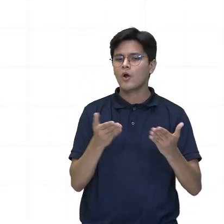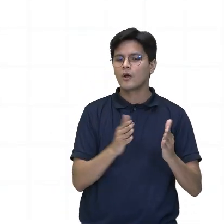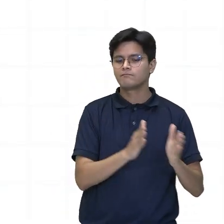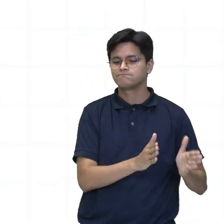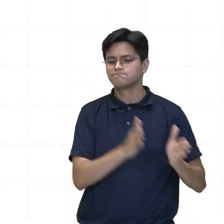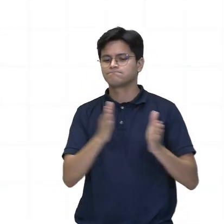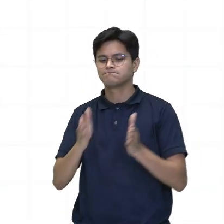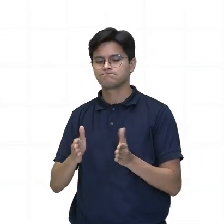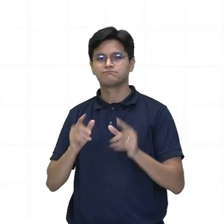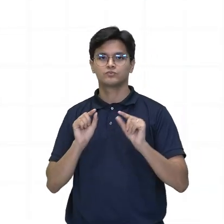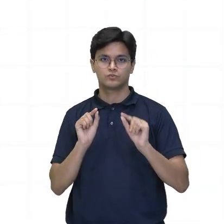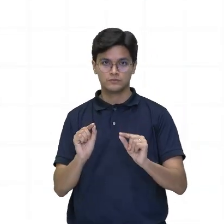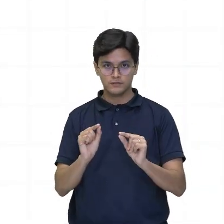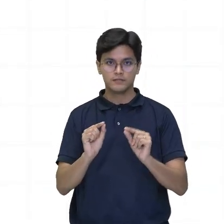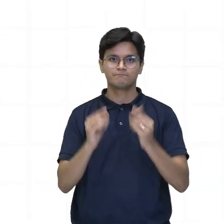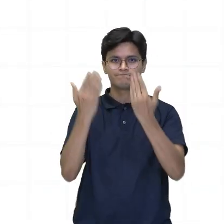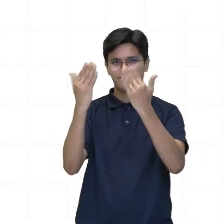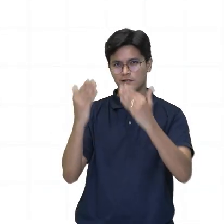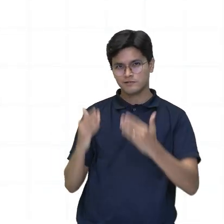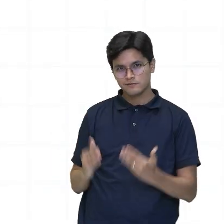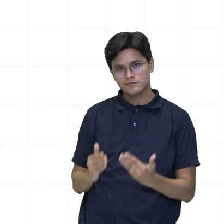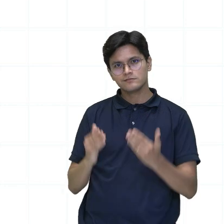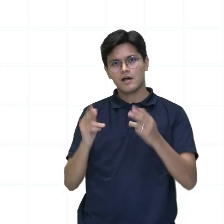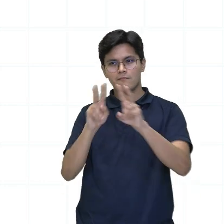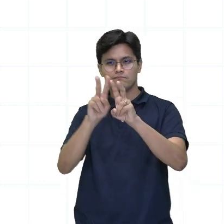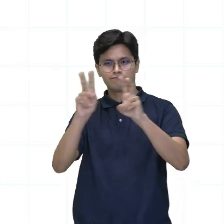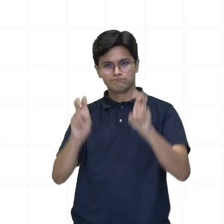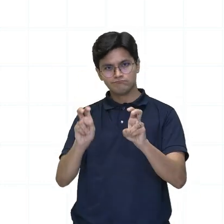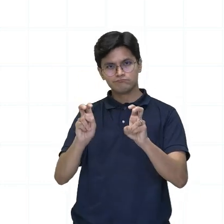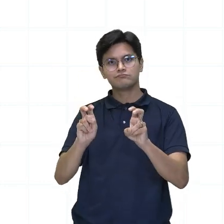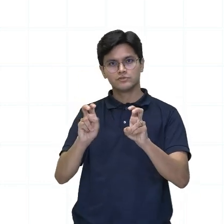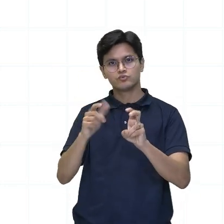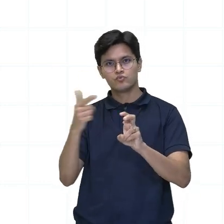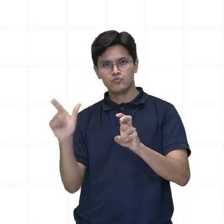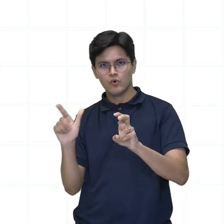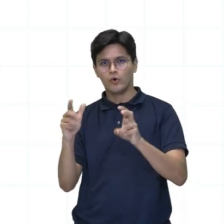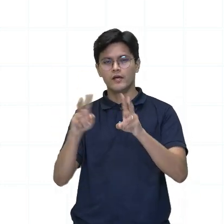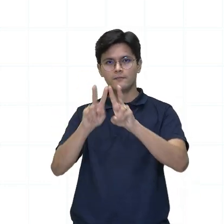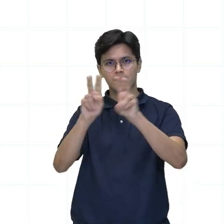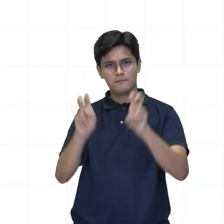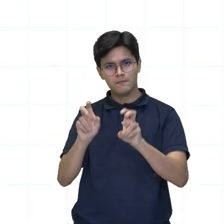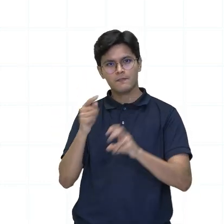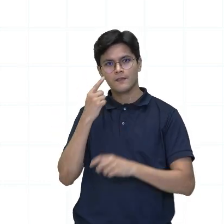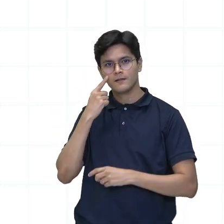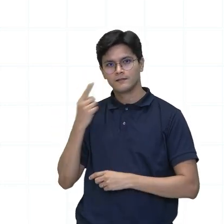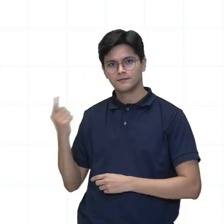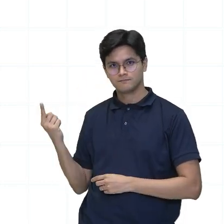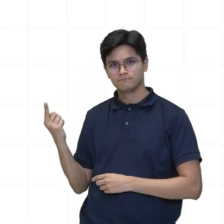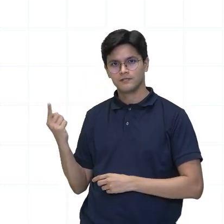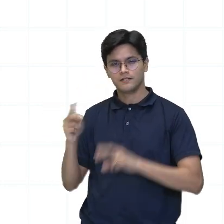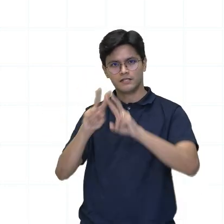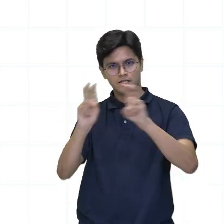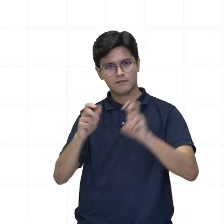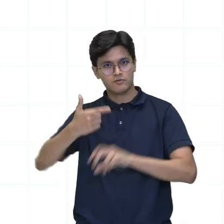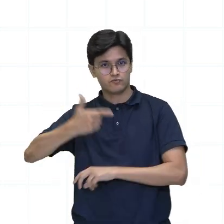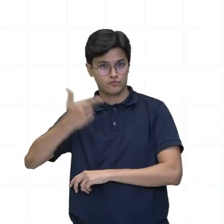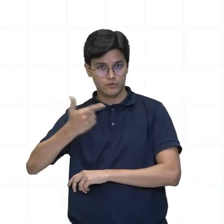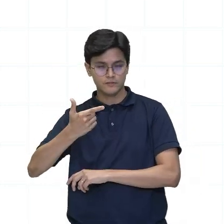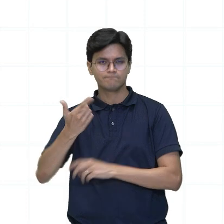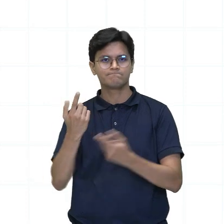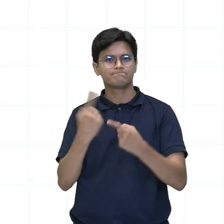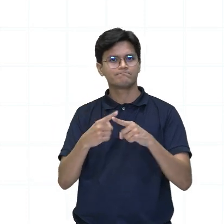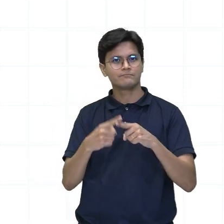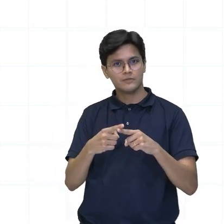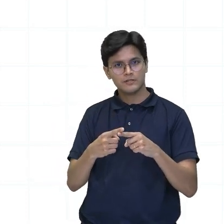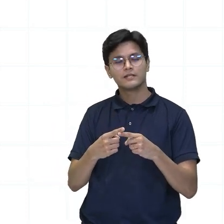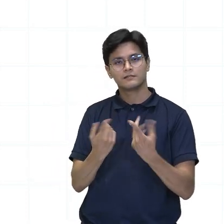próximo passo é analisar os subtítulos. O subtítulo, nesse caso, ele depende do título. Por quê? Porque